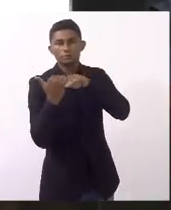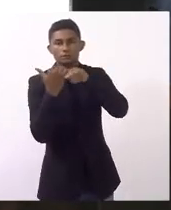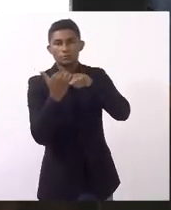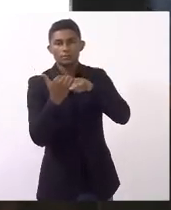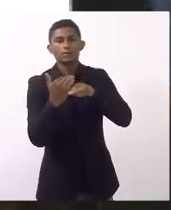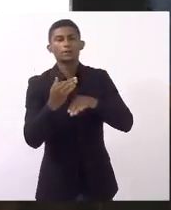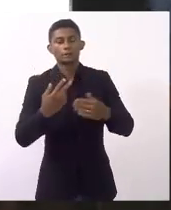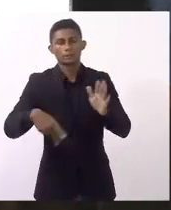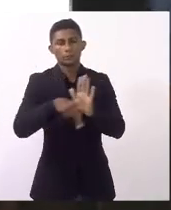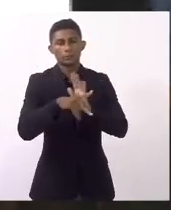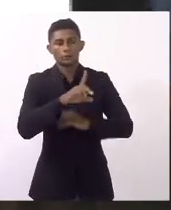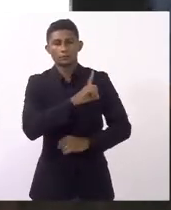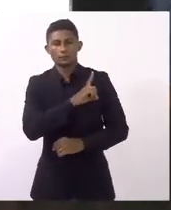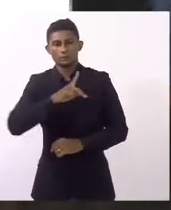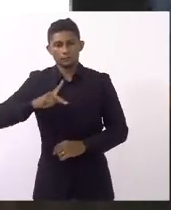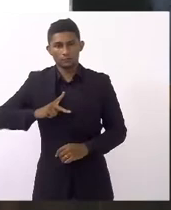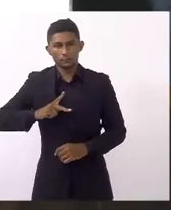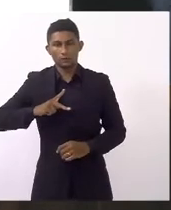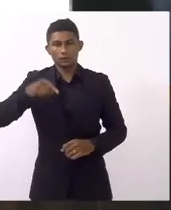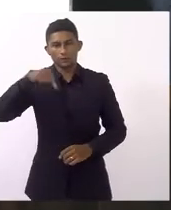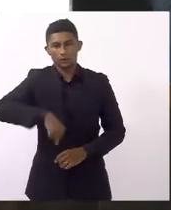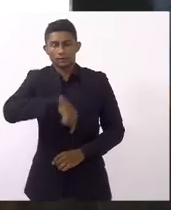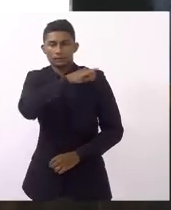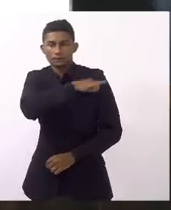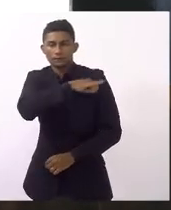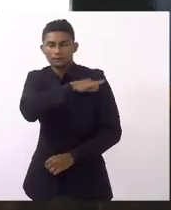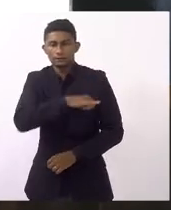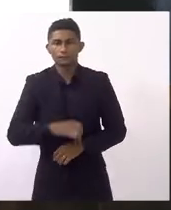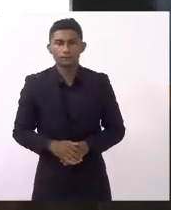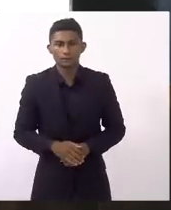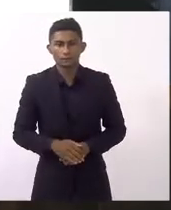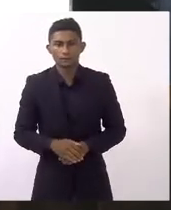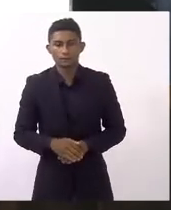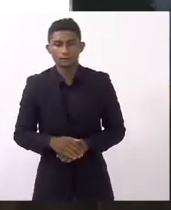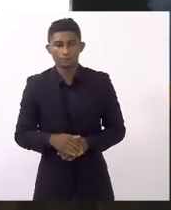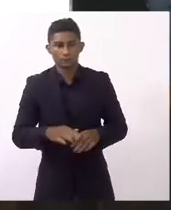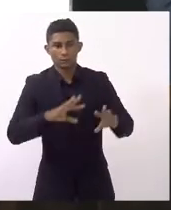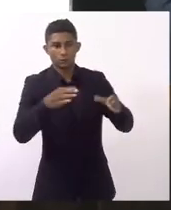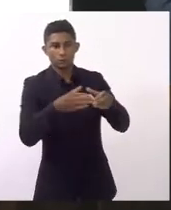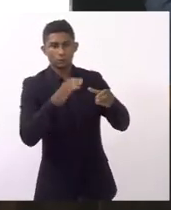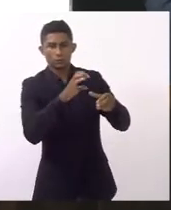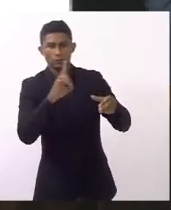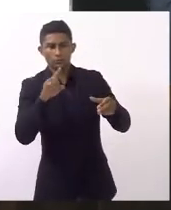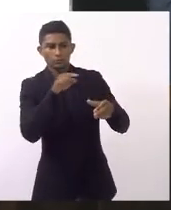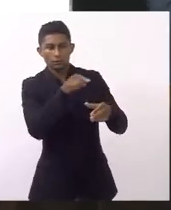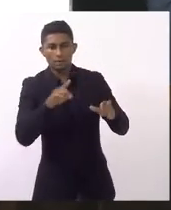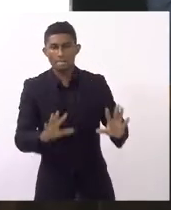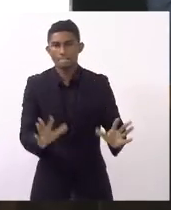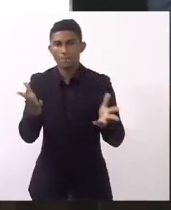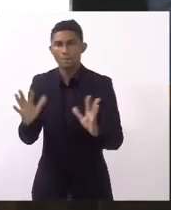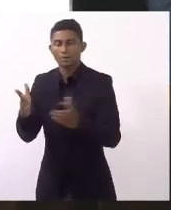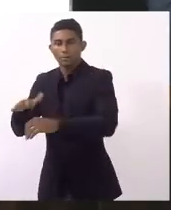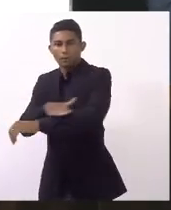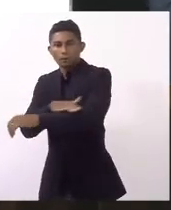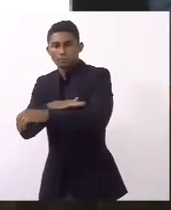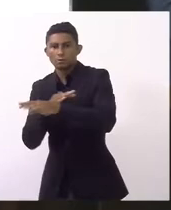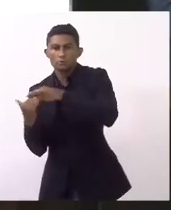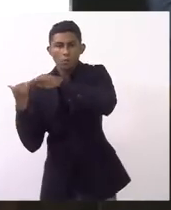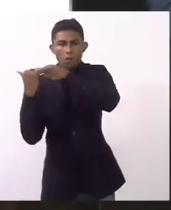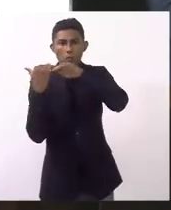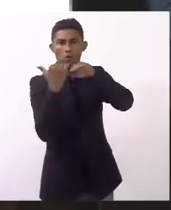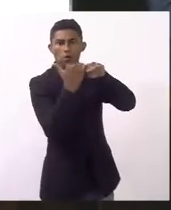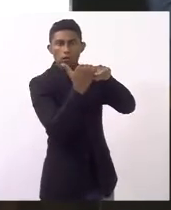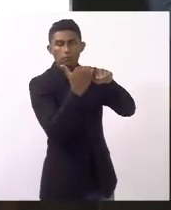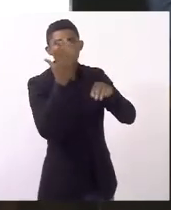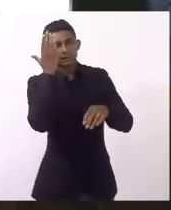Defensoria Pública do Estado do Rio de Janeiro a coordenadoria de promoção da Equidade racial apesar de